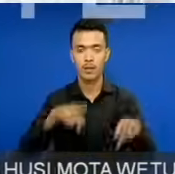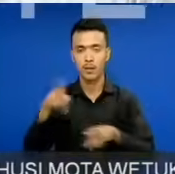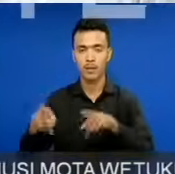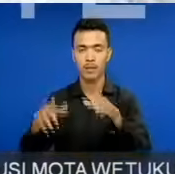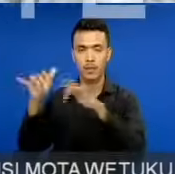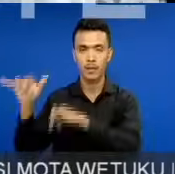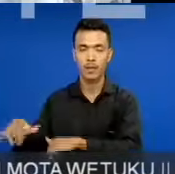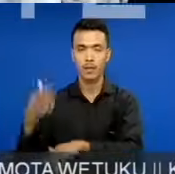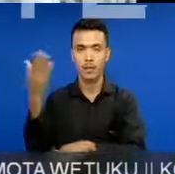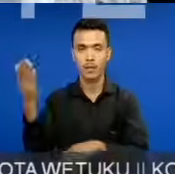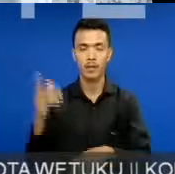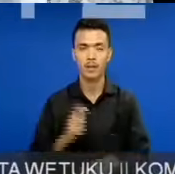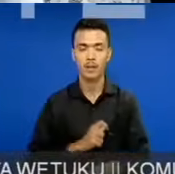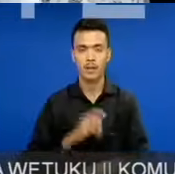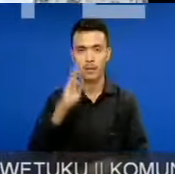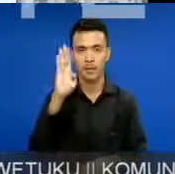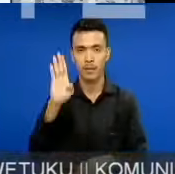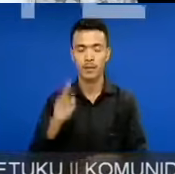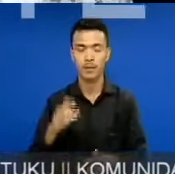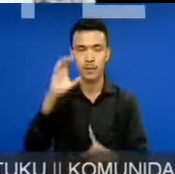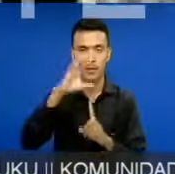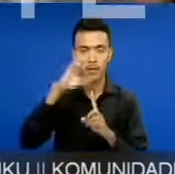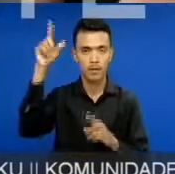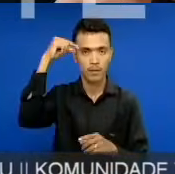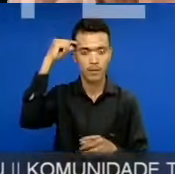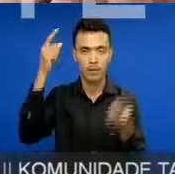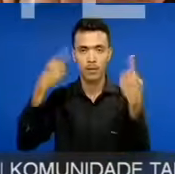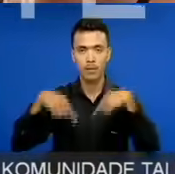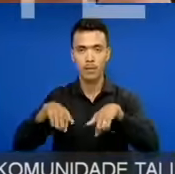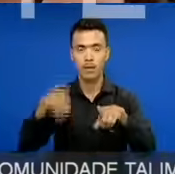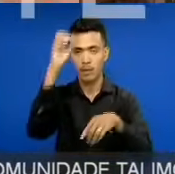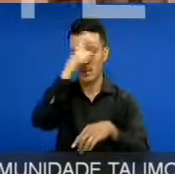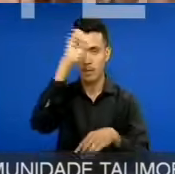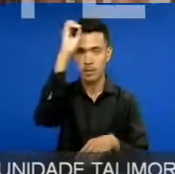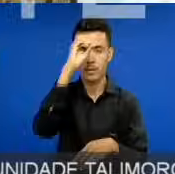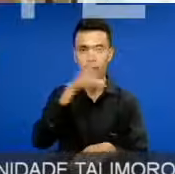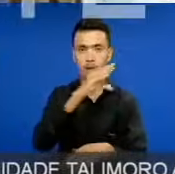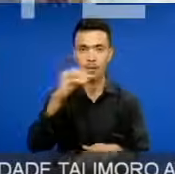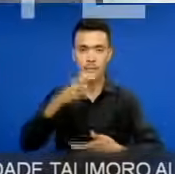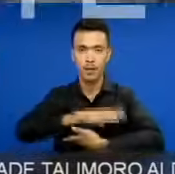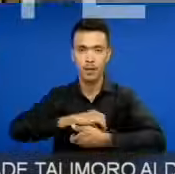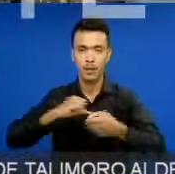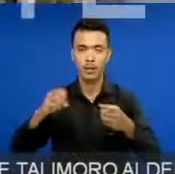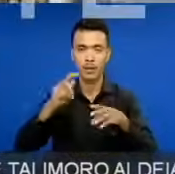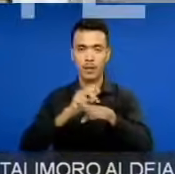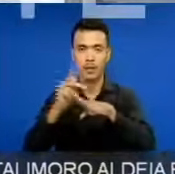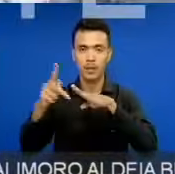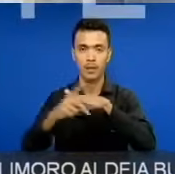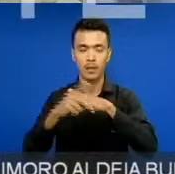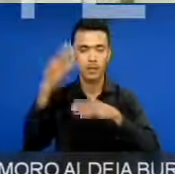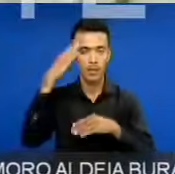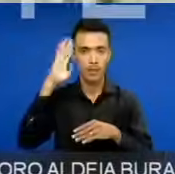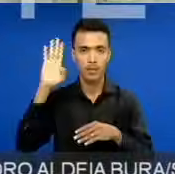behela iha área Taipei. Chefe governo tun direto rode observa, no sobo quedas calen na be desconfia,